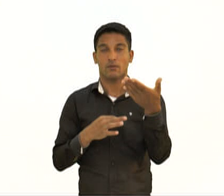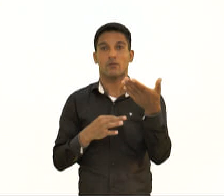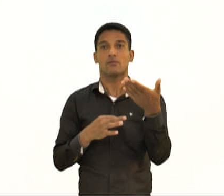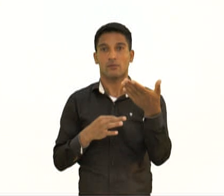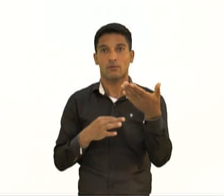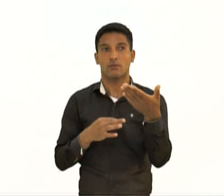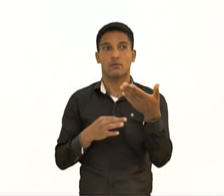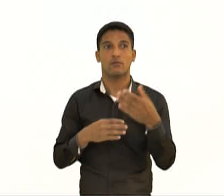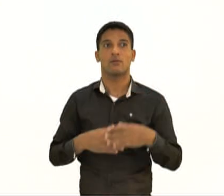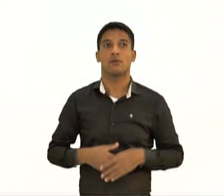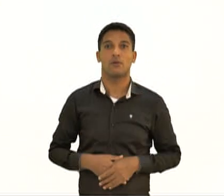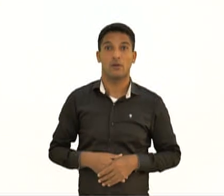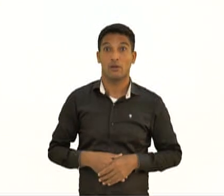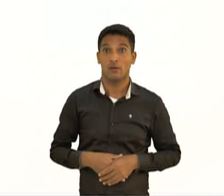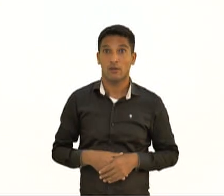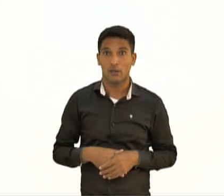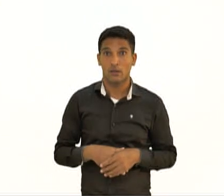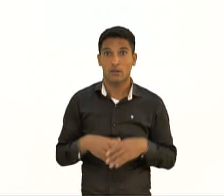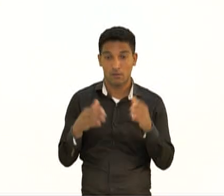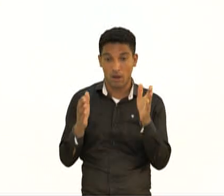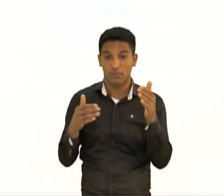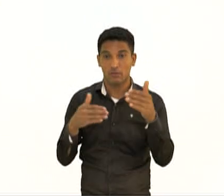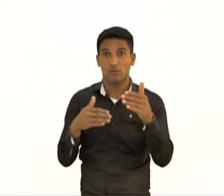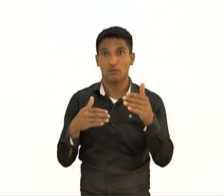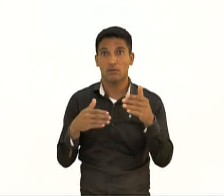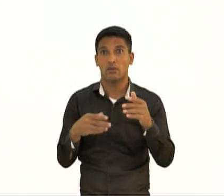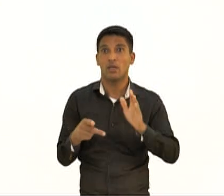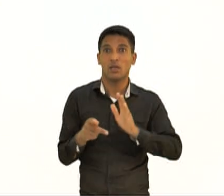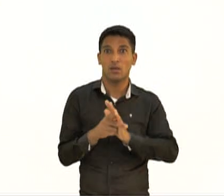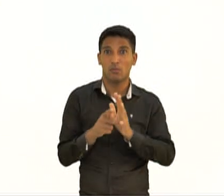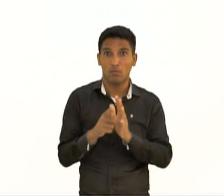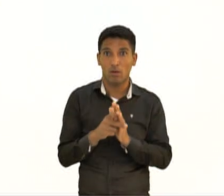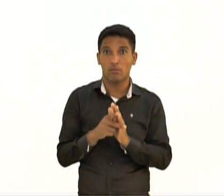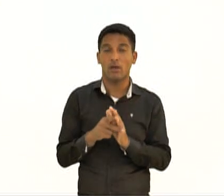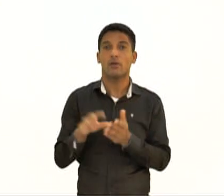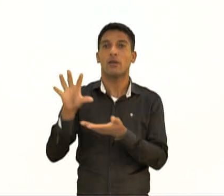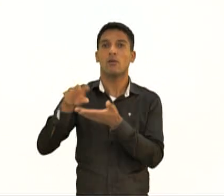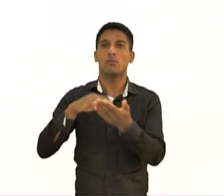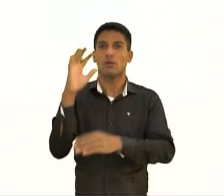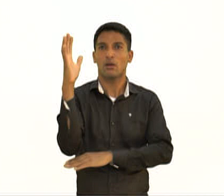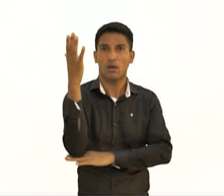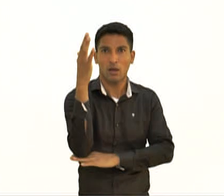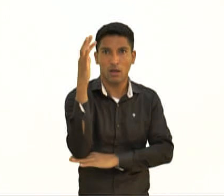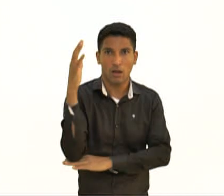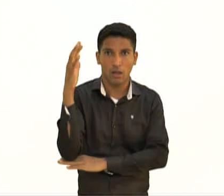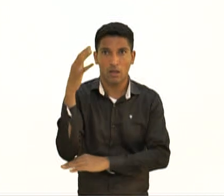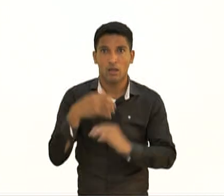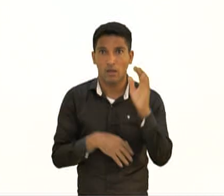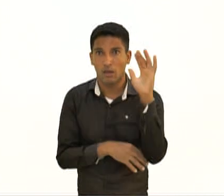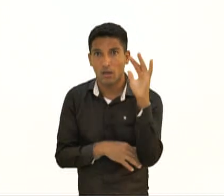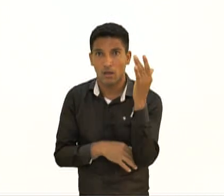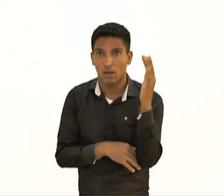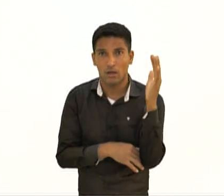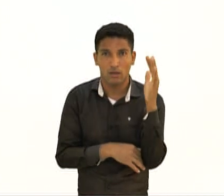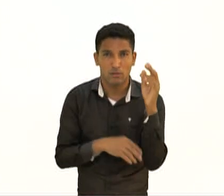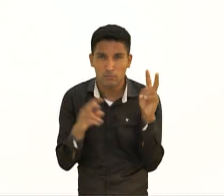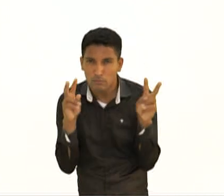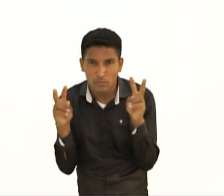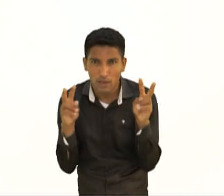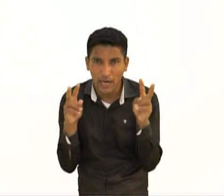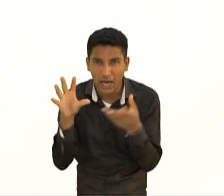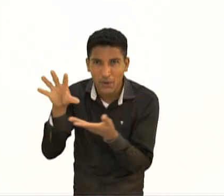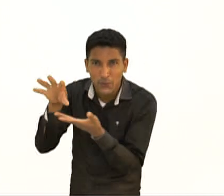natureza como se fossem cones, esferas e cilindros, gente. Imagine só você comparar